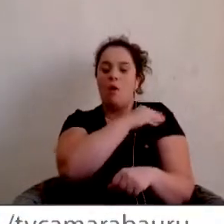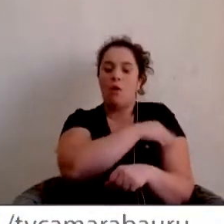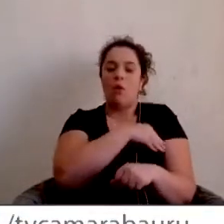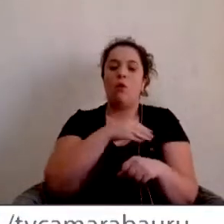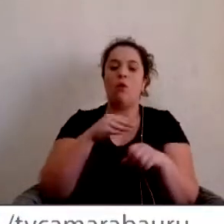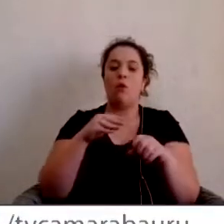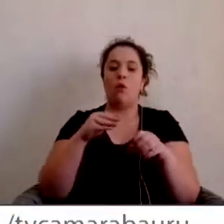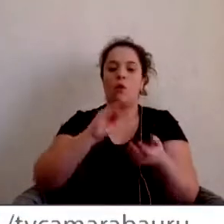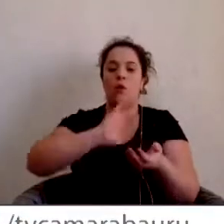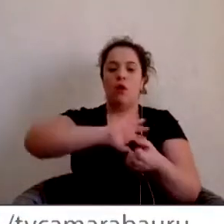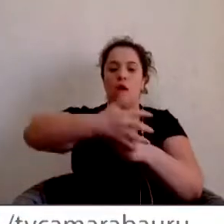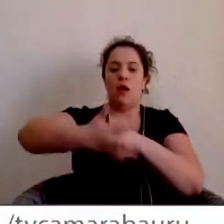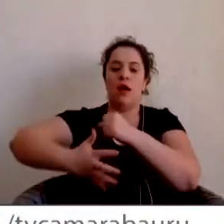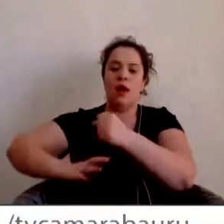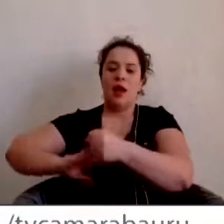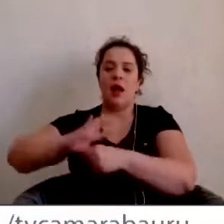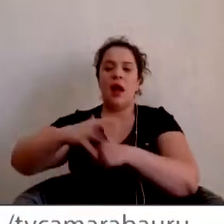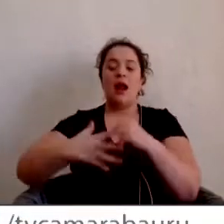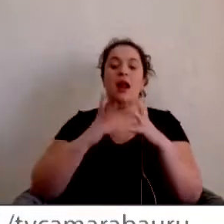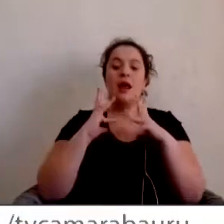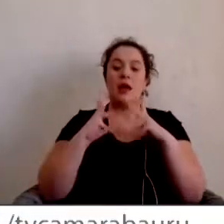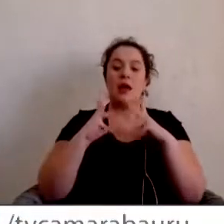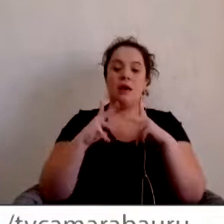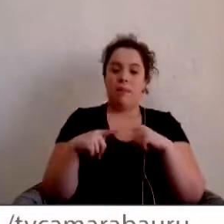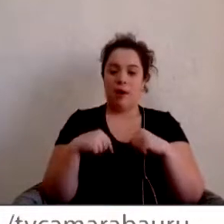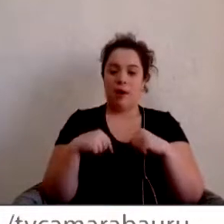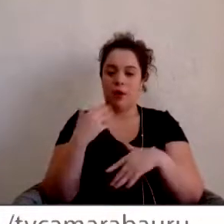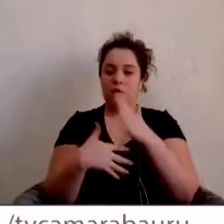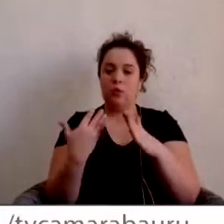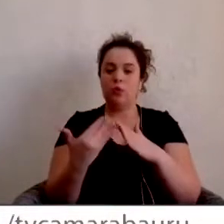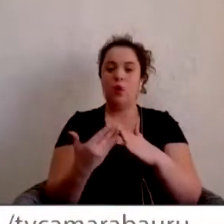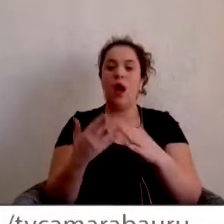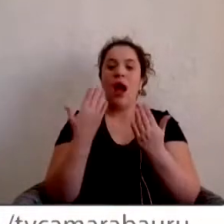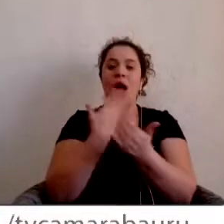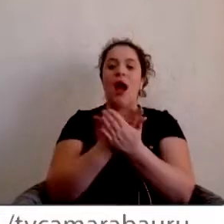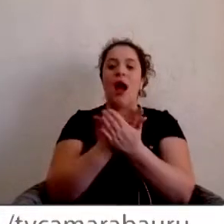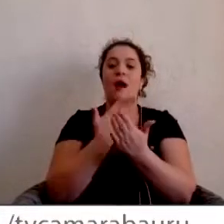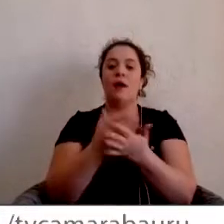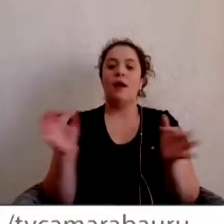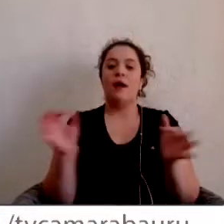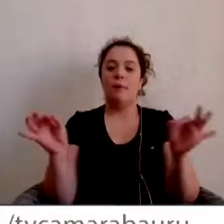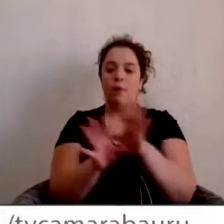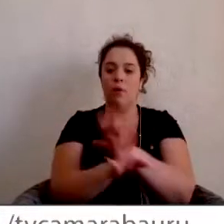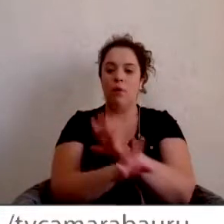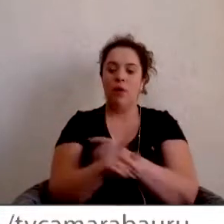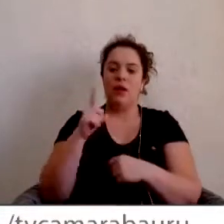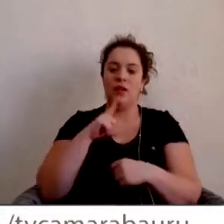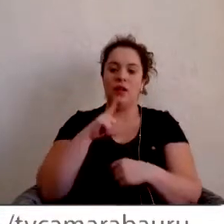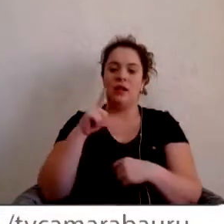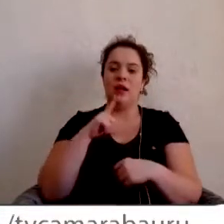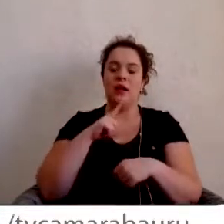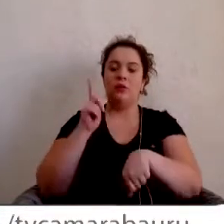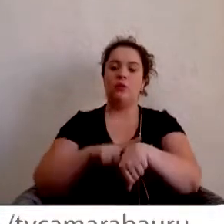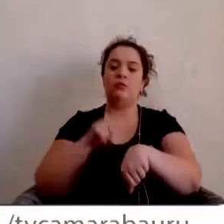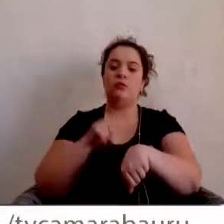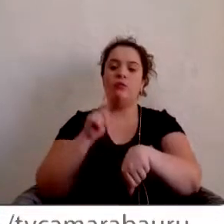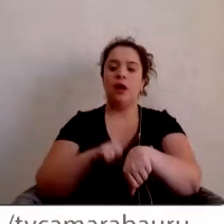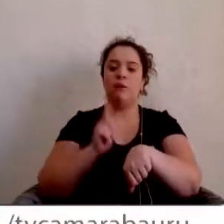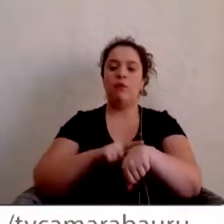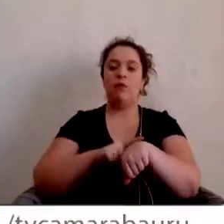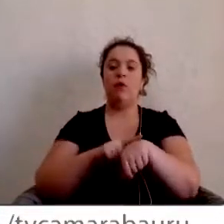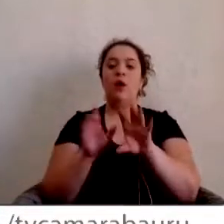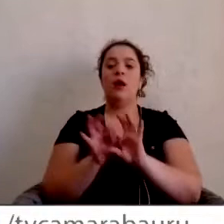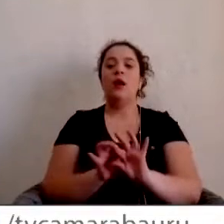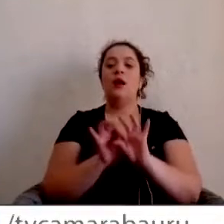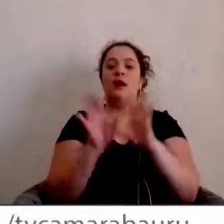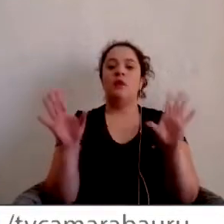Terminou a aula, a gente vai ter um intervalo, onde dentro desse intervalo a ideia é que turmas que